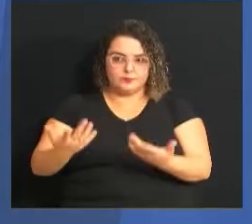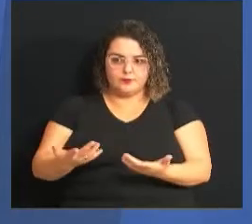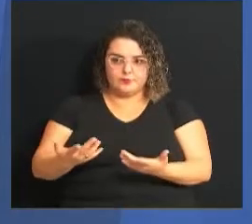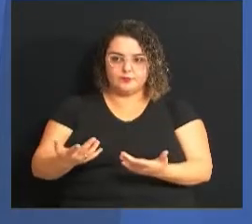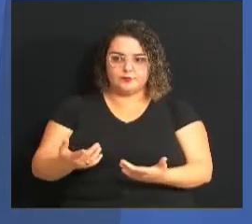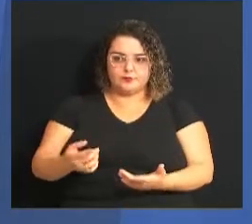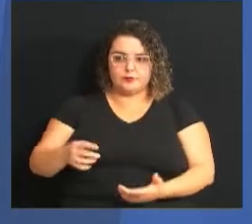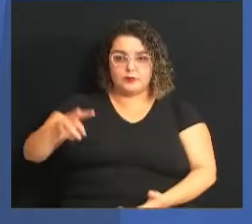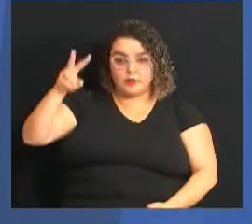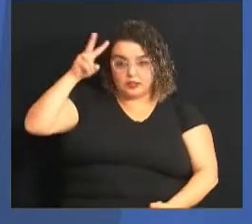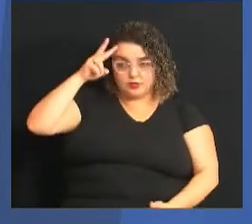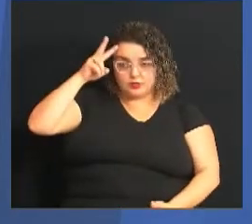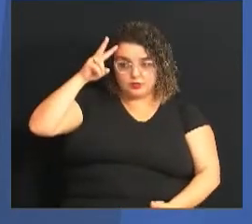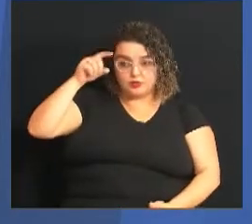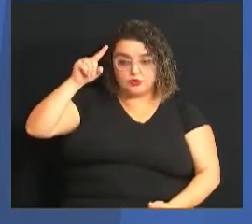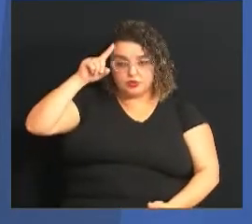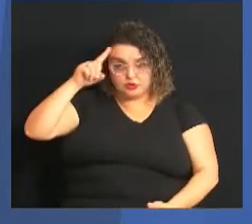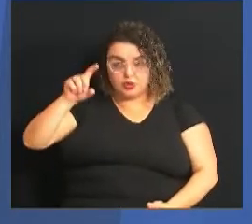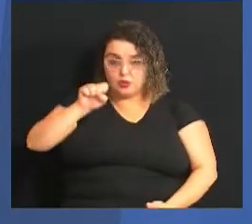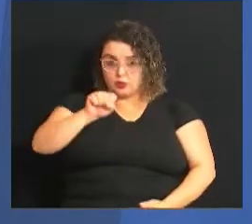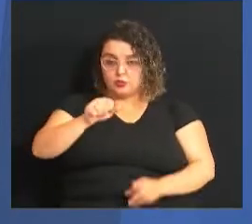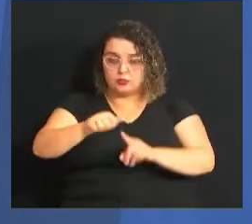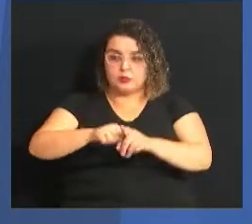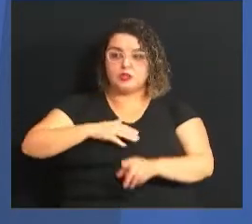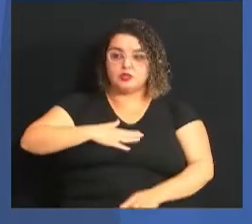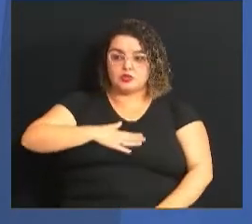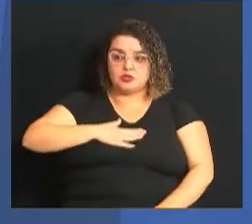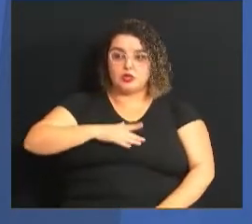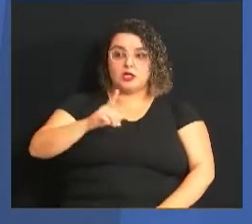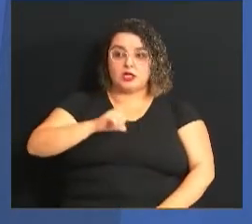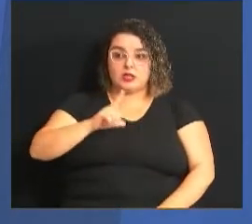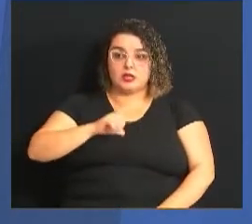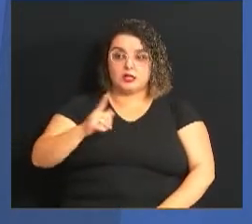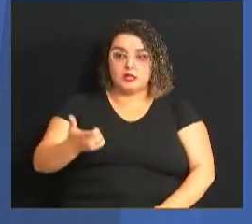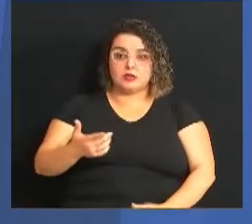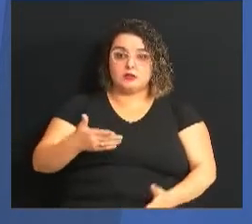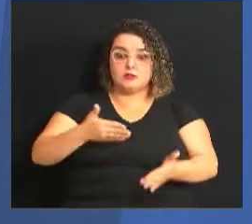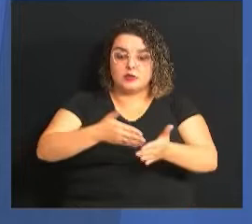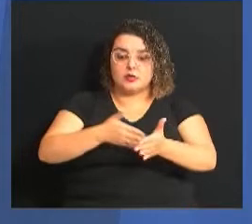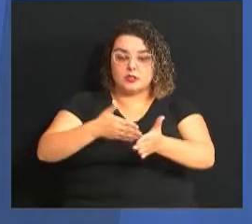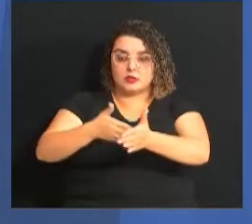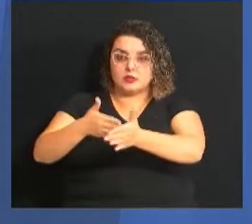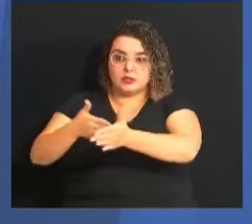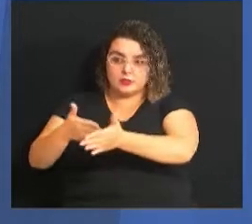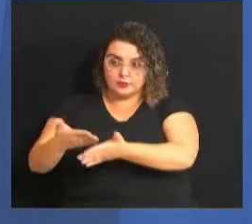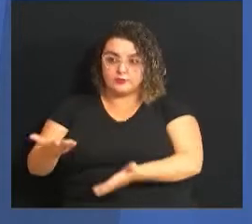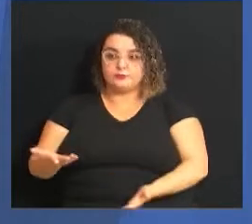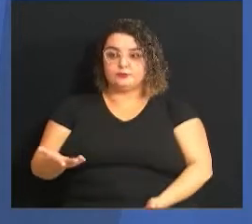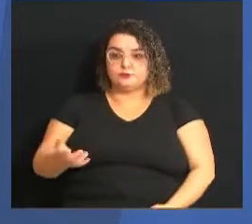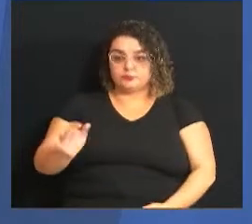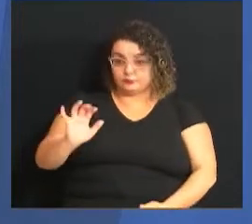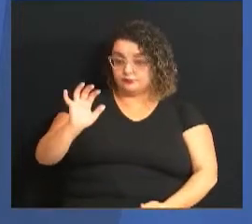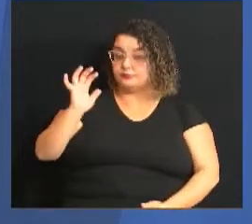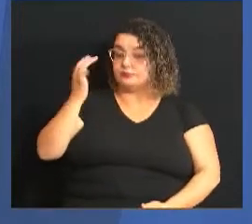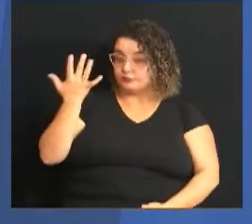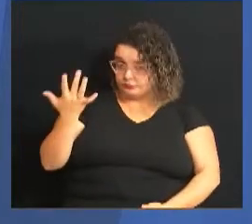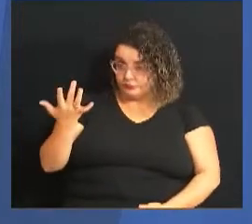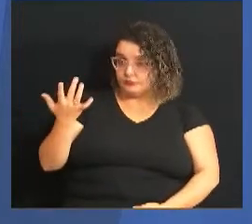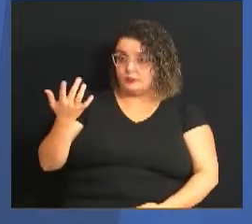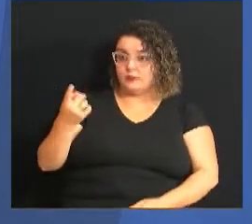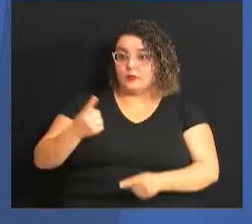de segunda-feira, dia 8 de agosto, a gente tem aí algumas restrições que até então vinham acontecendo por conta das